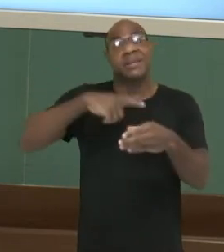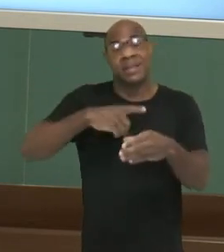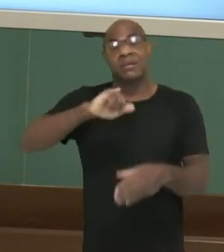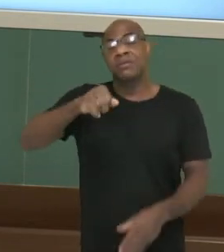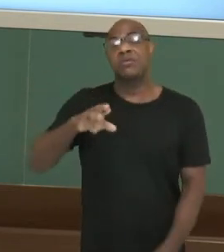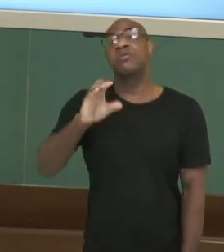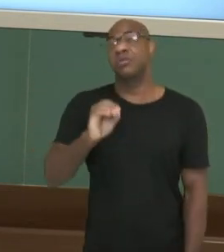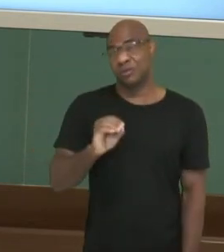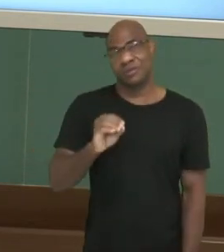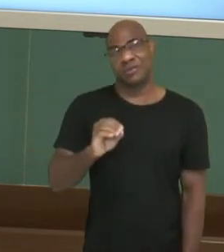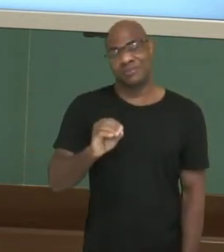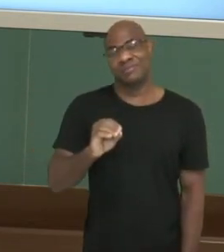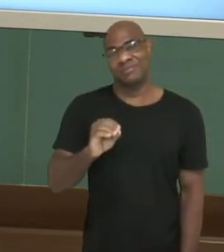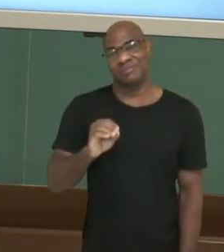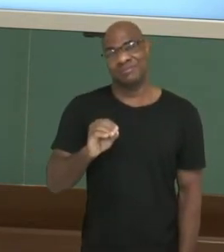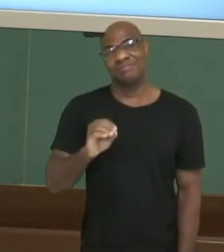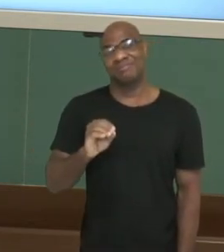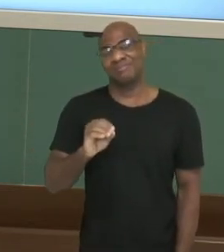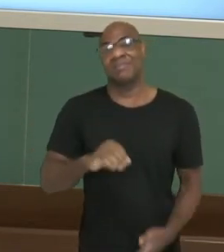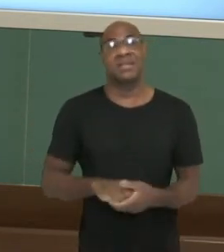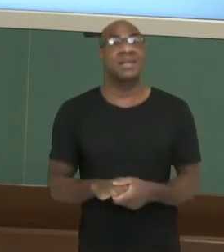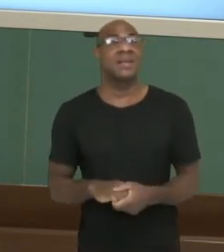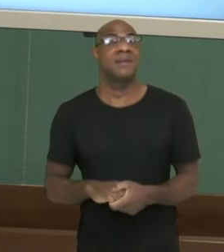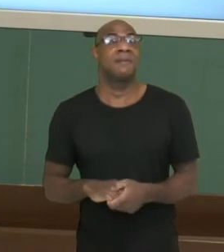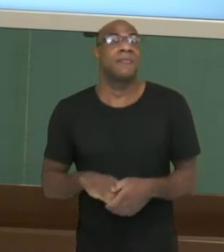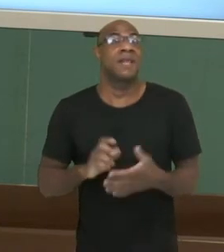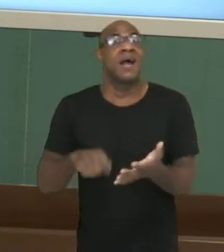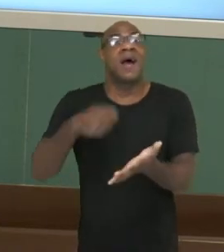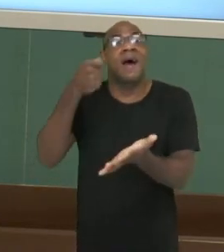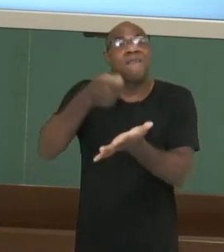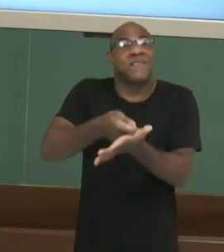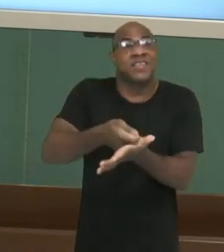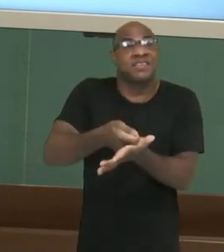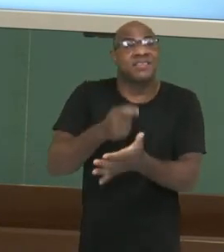pagou no notebook. E à vista era